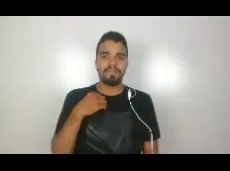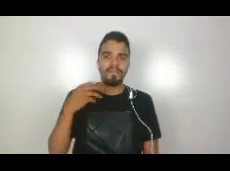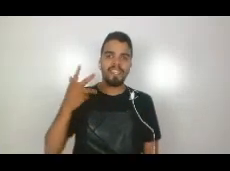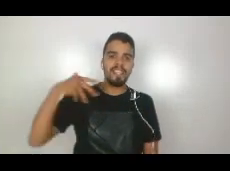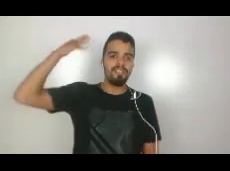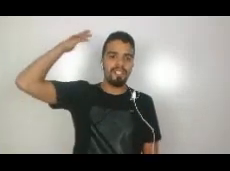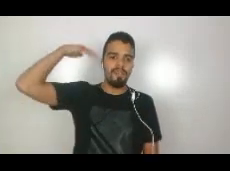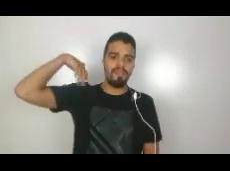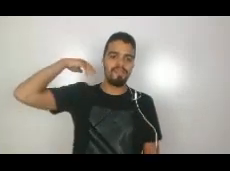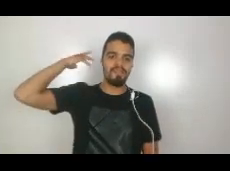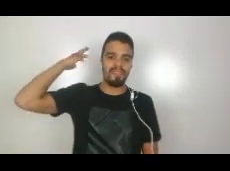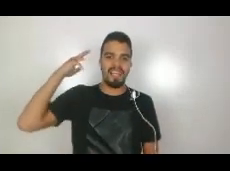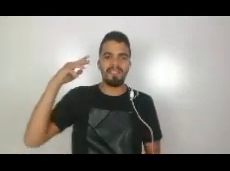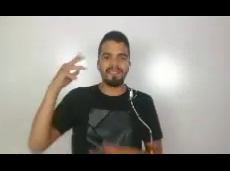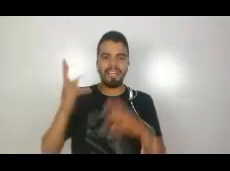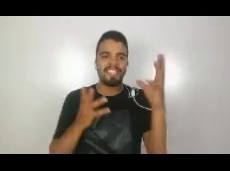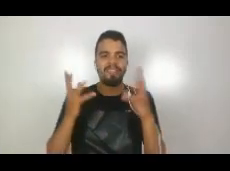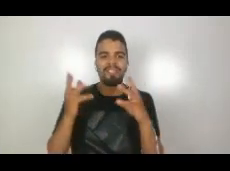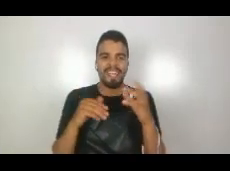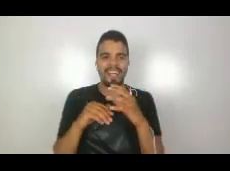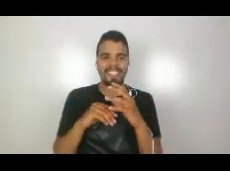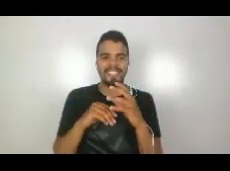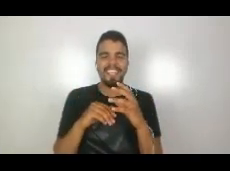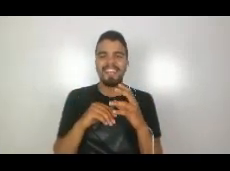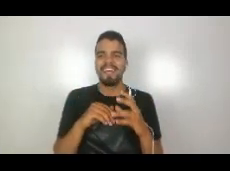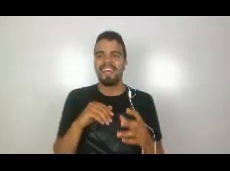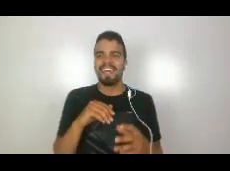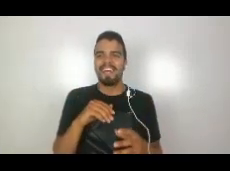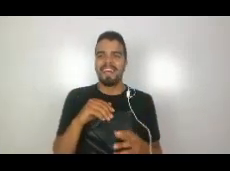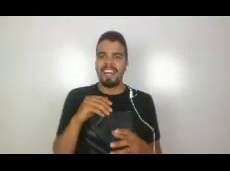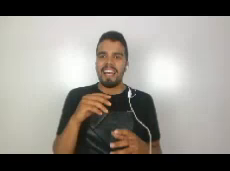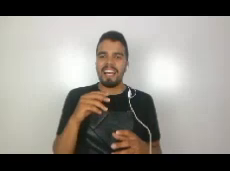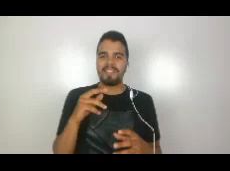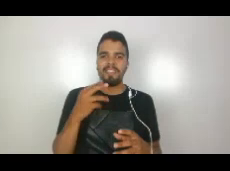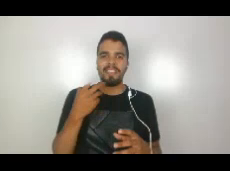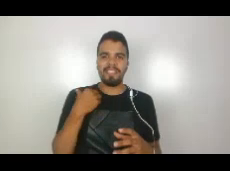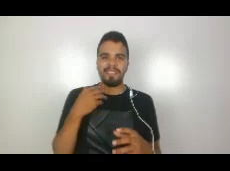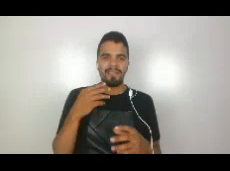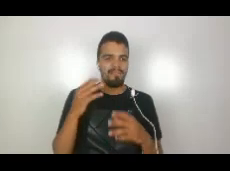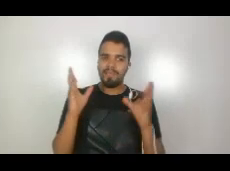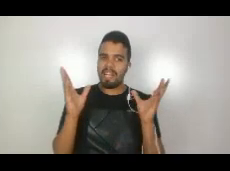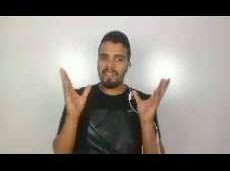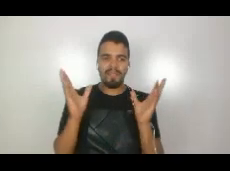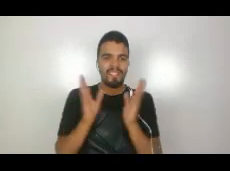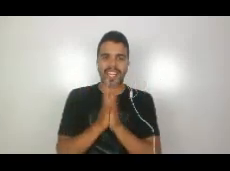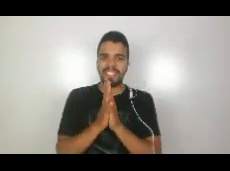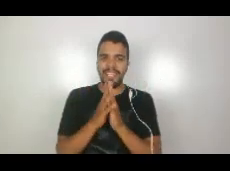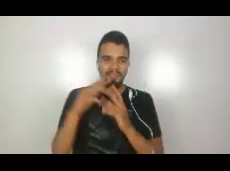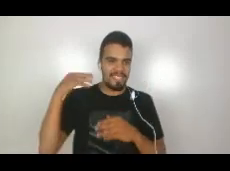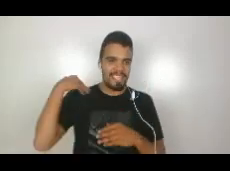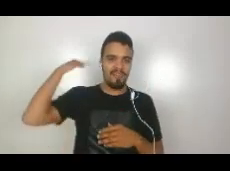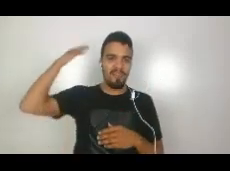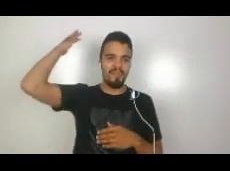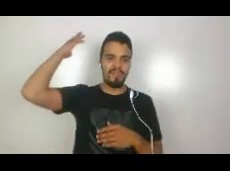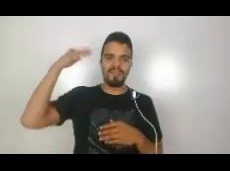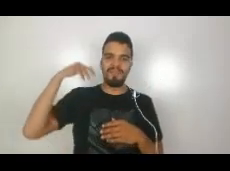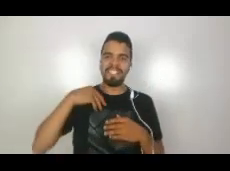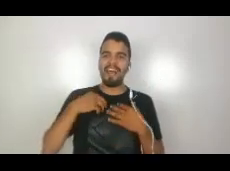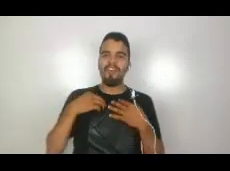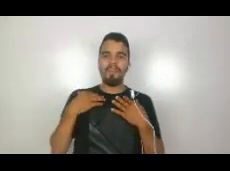ele não tinha um fundo muito legal, não dava esse contraste, né? Às Isso. vezes não dava contraste nenhum assim entre